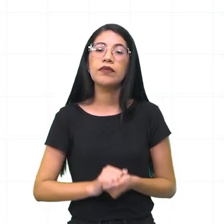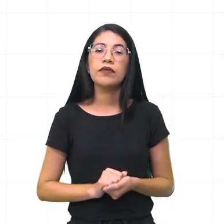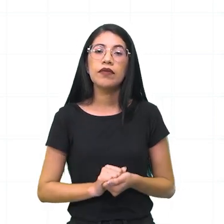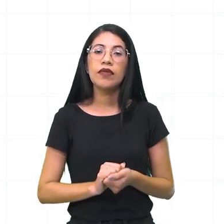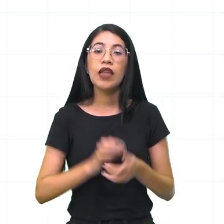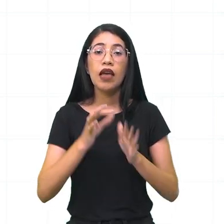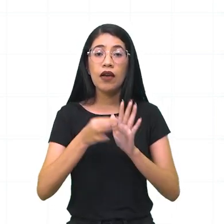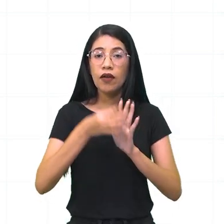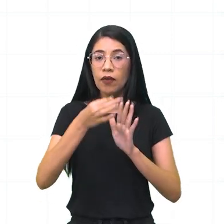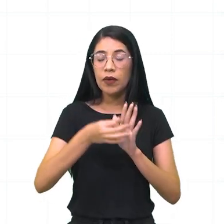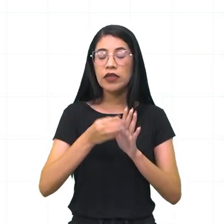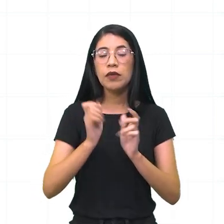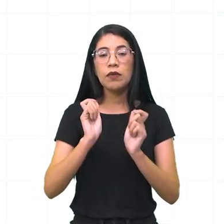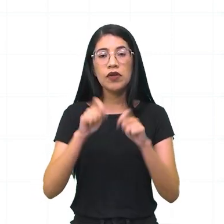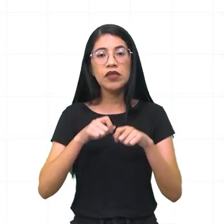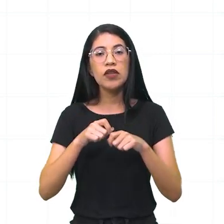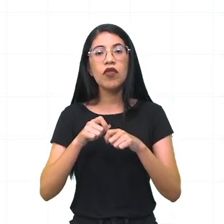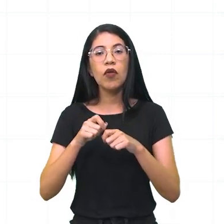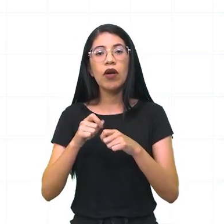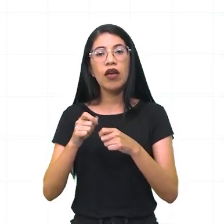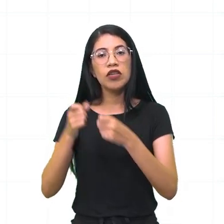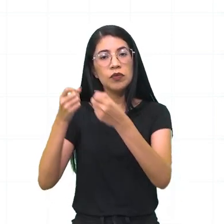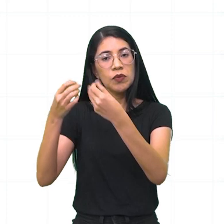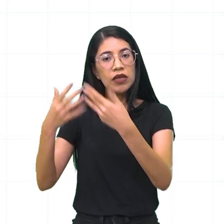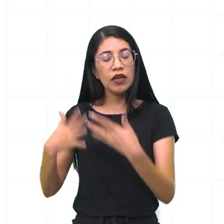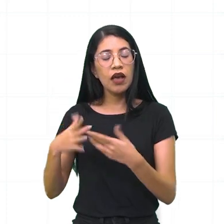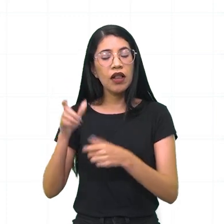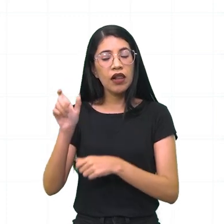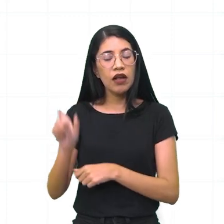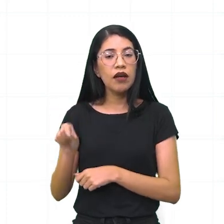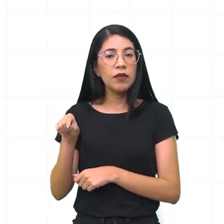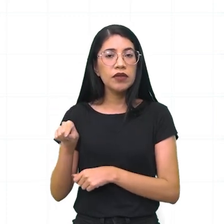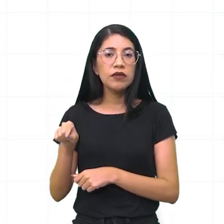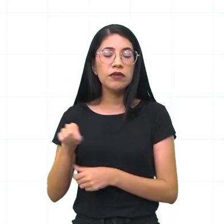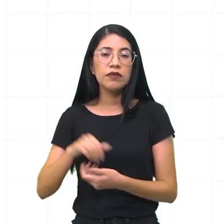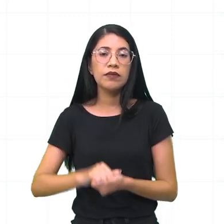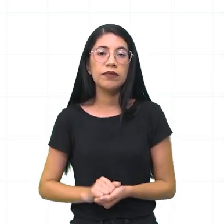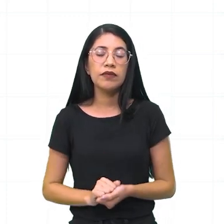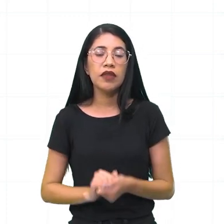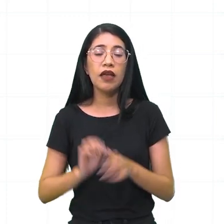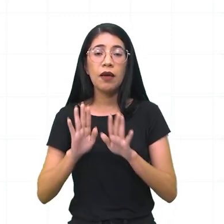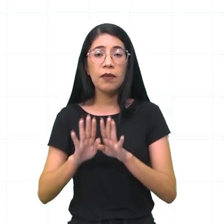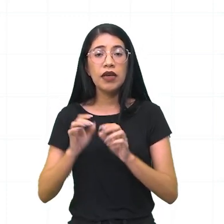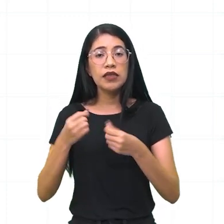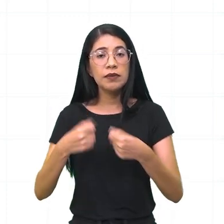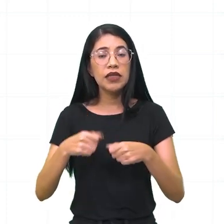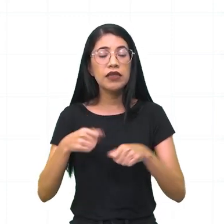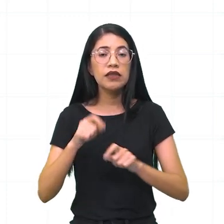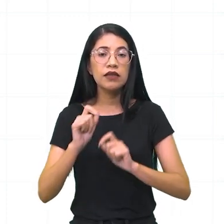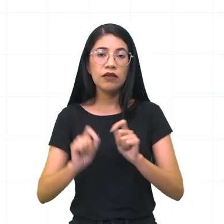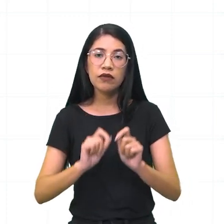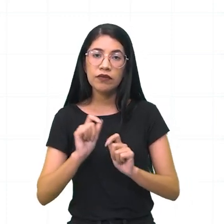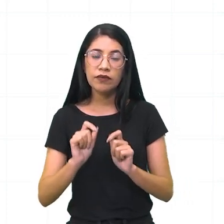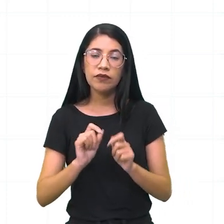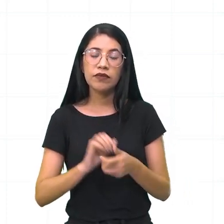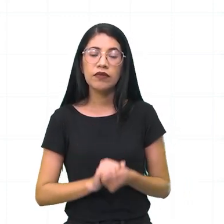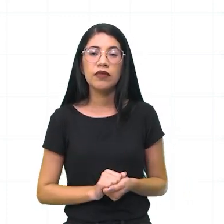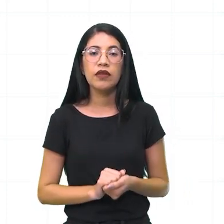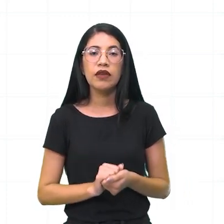para rebater, né, ali aquele argumento que o colega colocou, o outro debatedor colocou, mas esses argumentos eles precisam